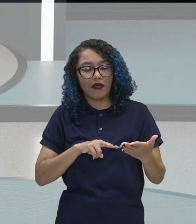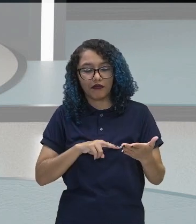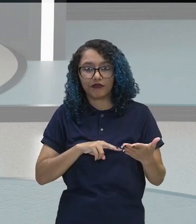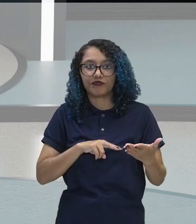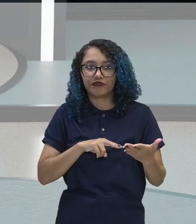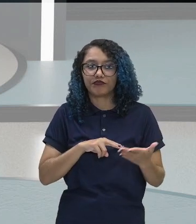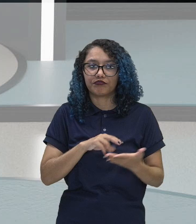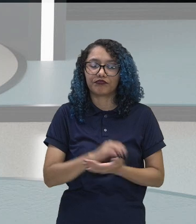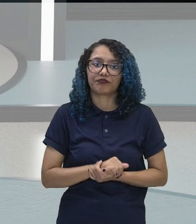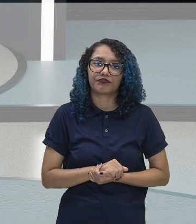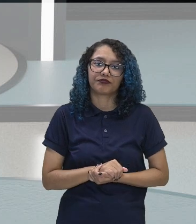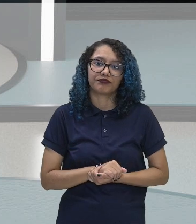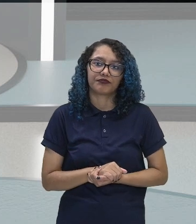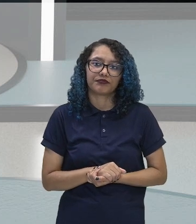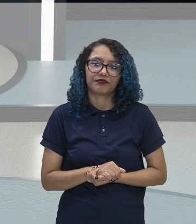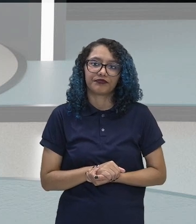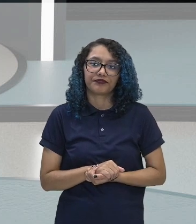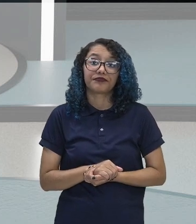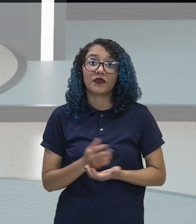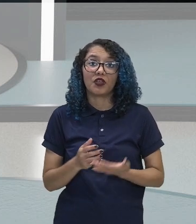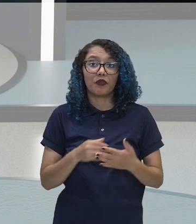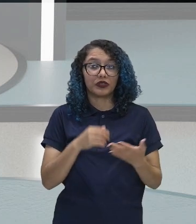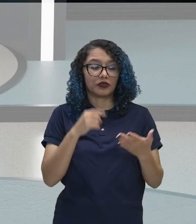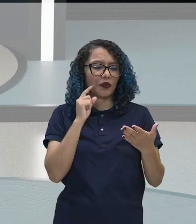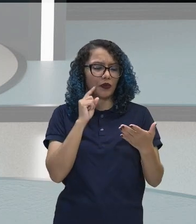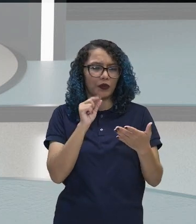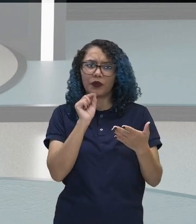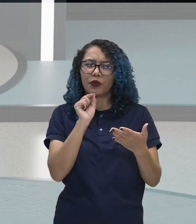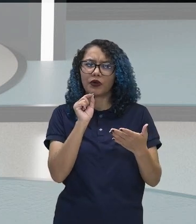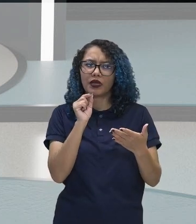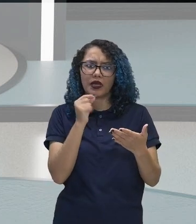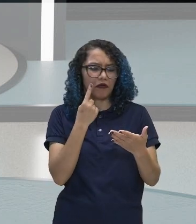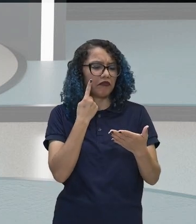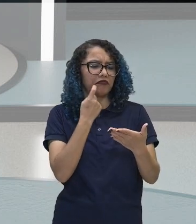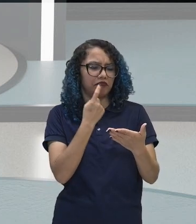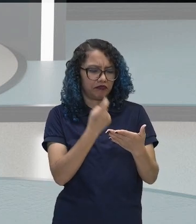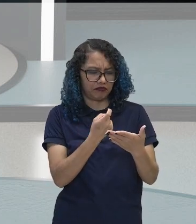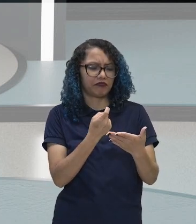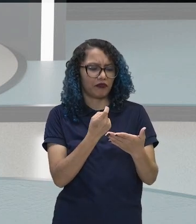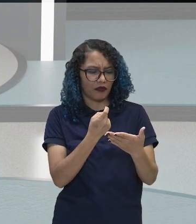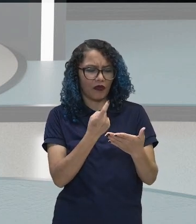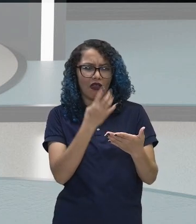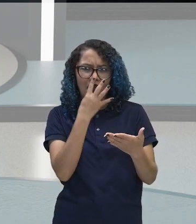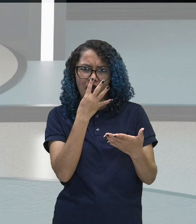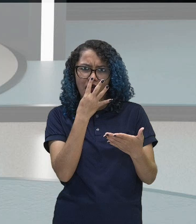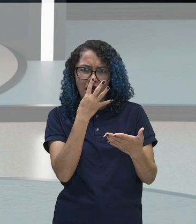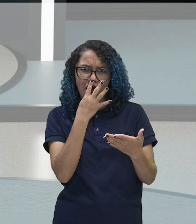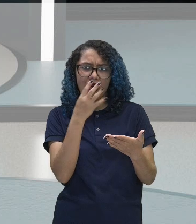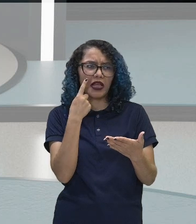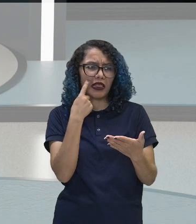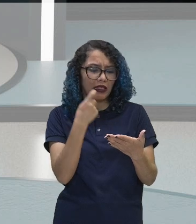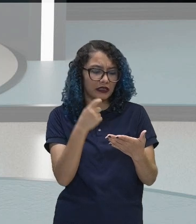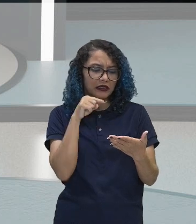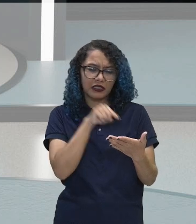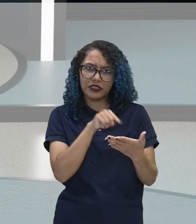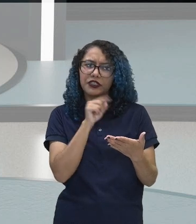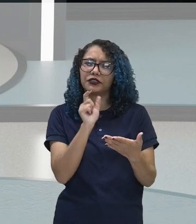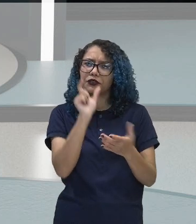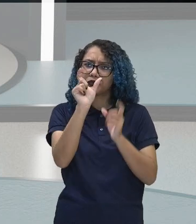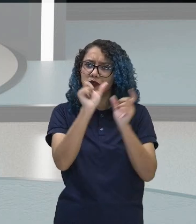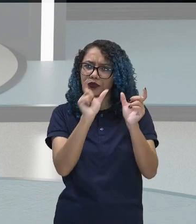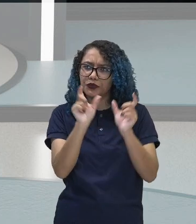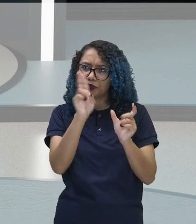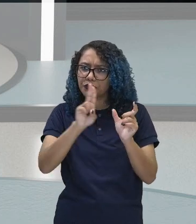ele vai se prender, ele vai ser seduzido pelas figuras de linguagem, pela estratégia que